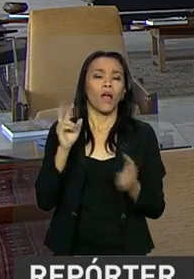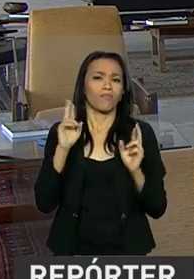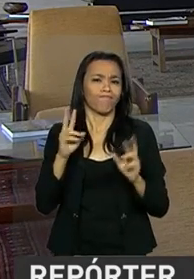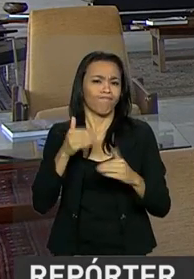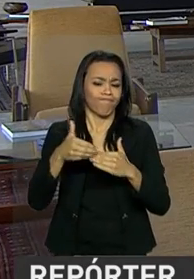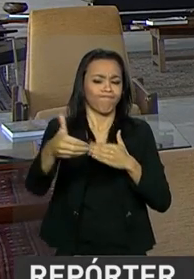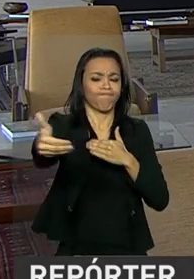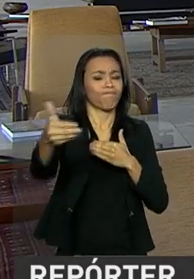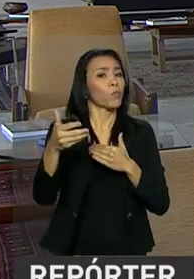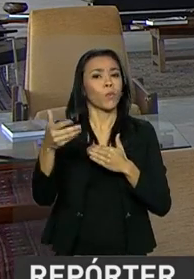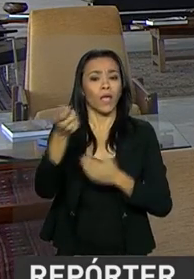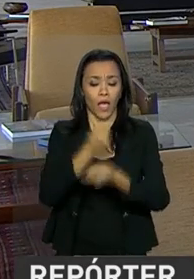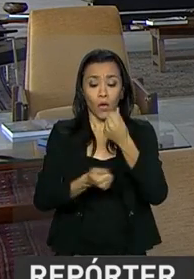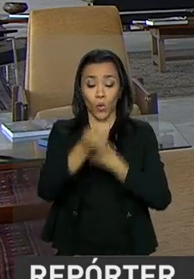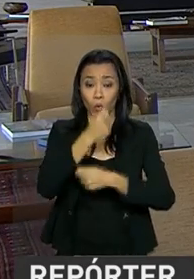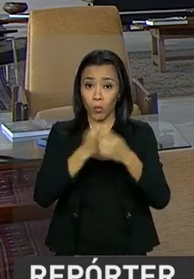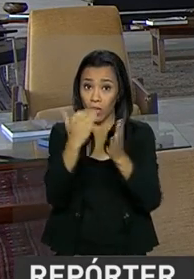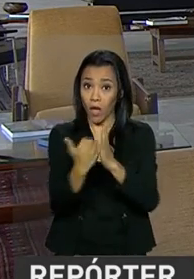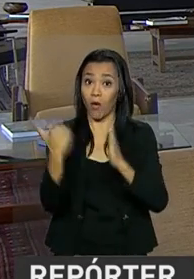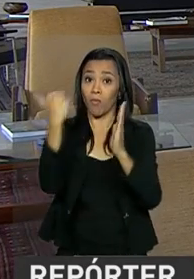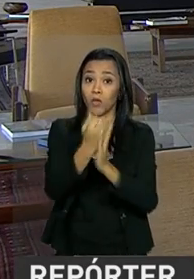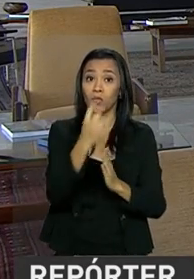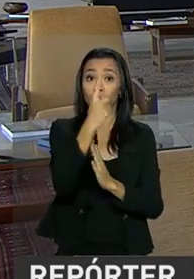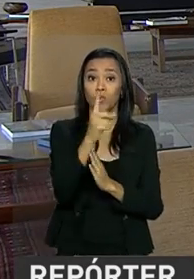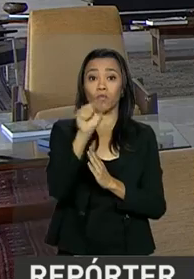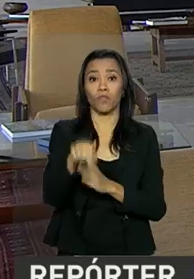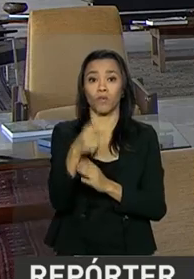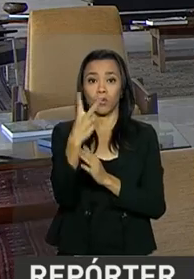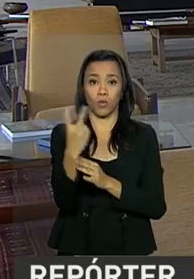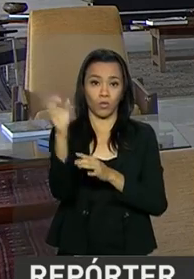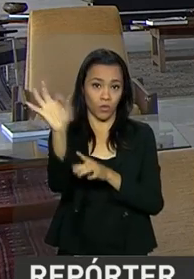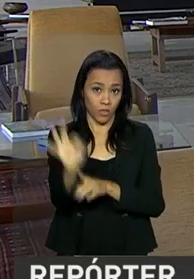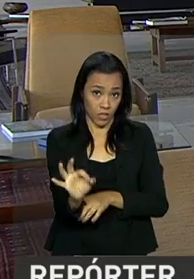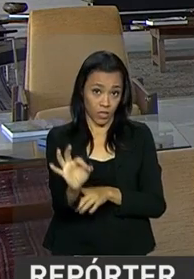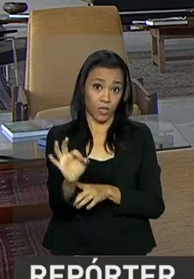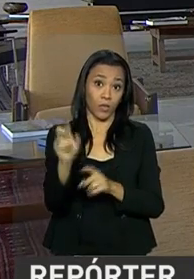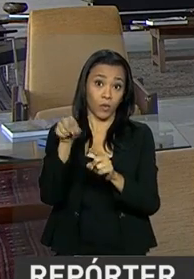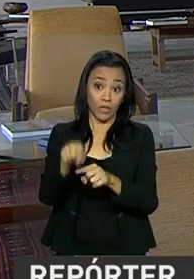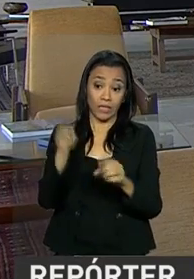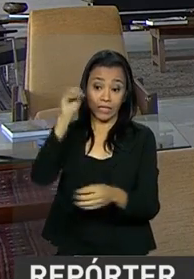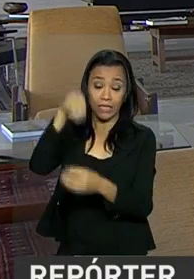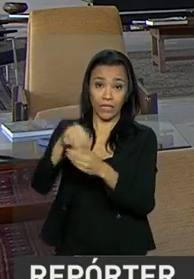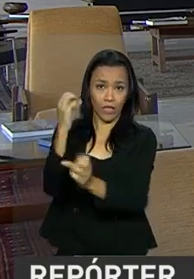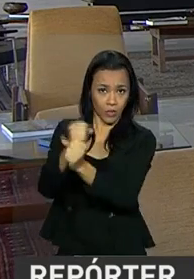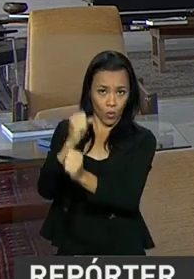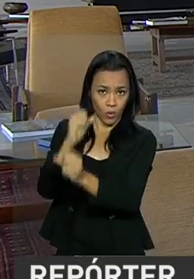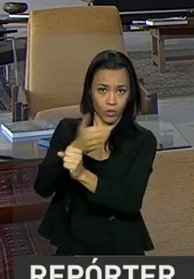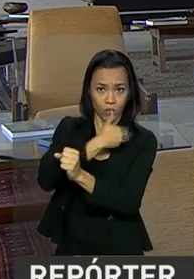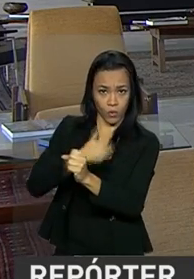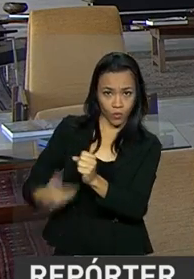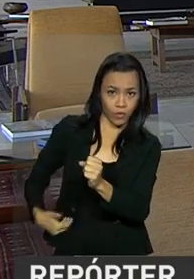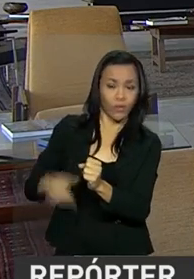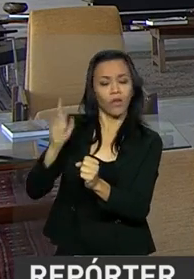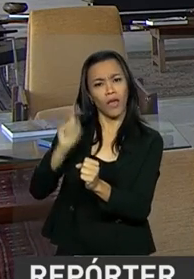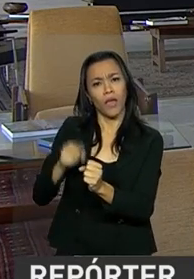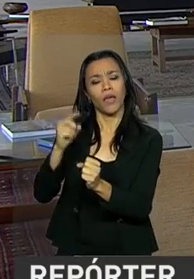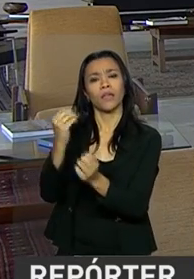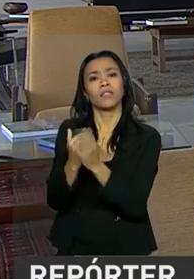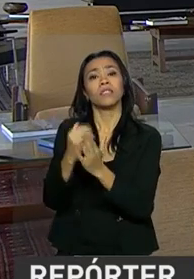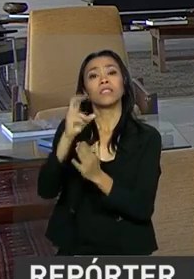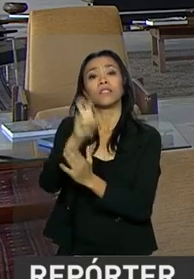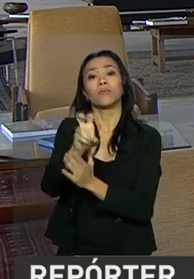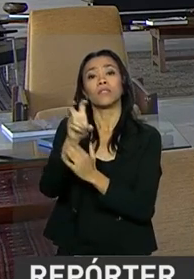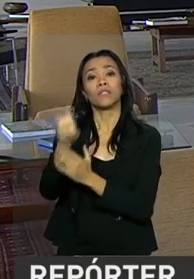2017 a economia cresça 1,2 o resultado nas contas públicas inclui ainda a geração de 55